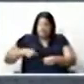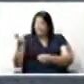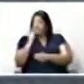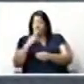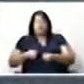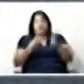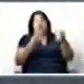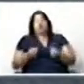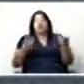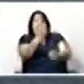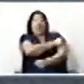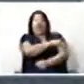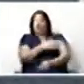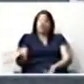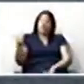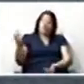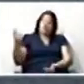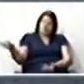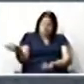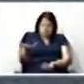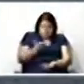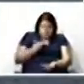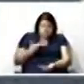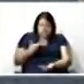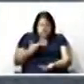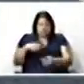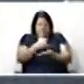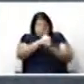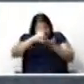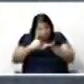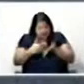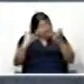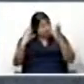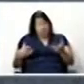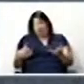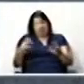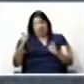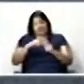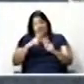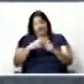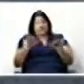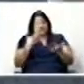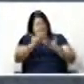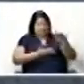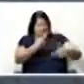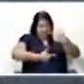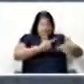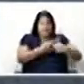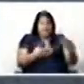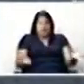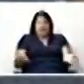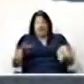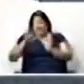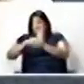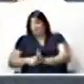dele para uso da droga. Da mesma forma o médico, que ele quer atender, mas o crime está lá também, impedindo às vezes que ele trabalhe.